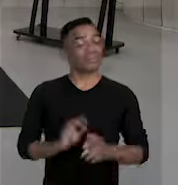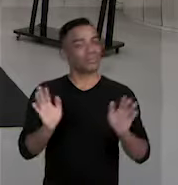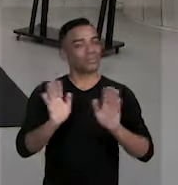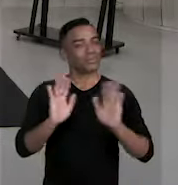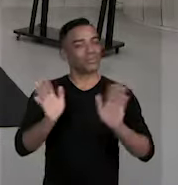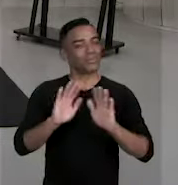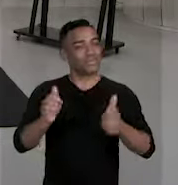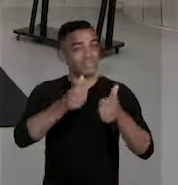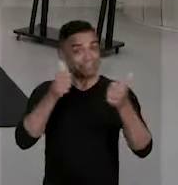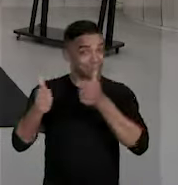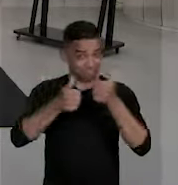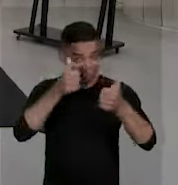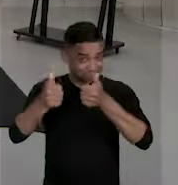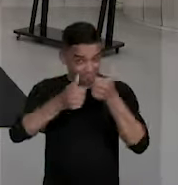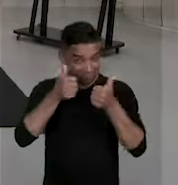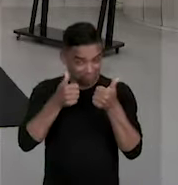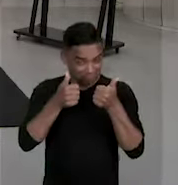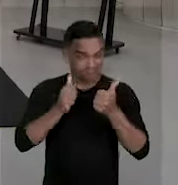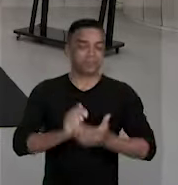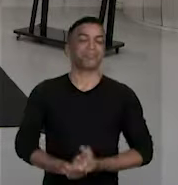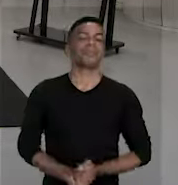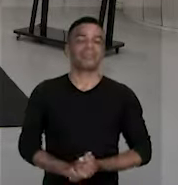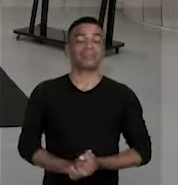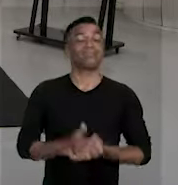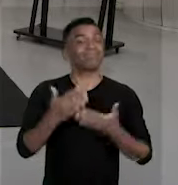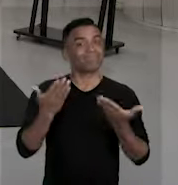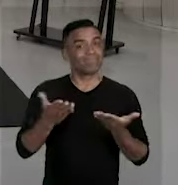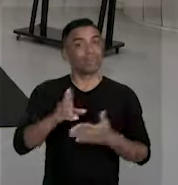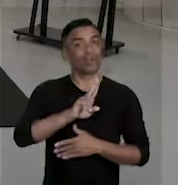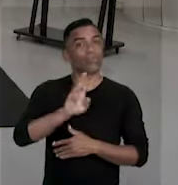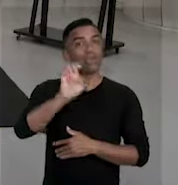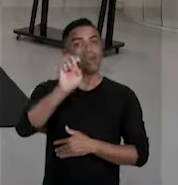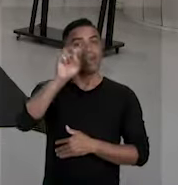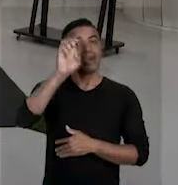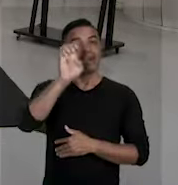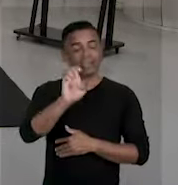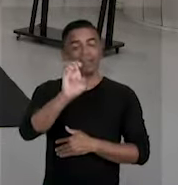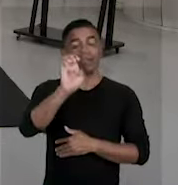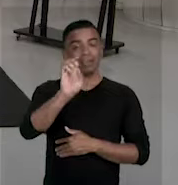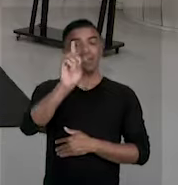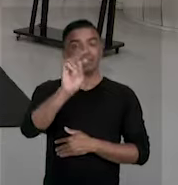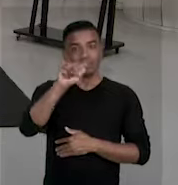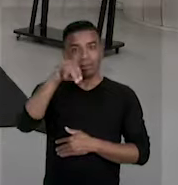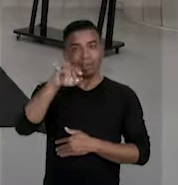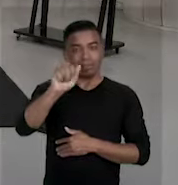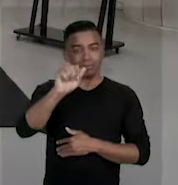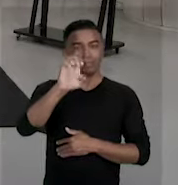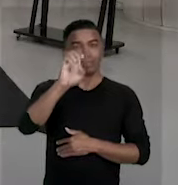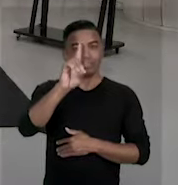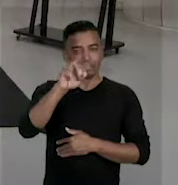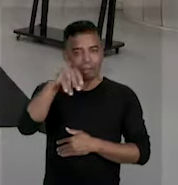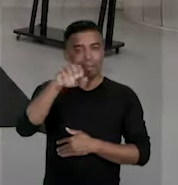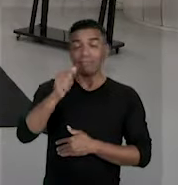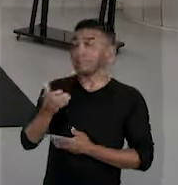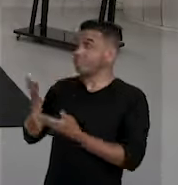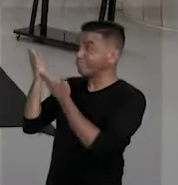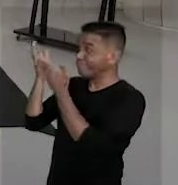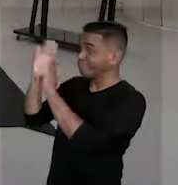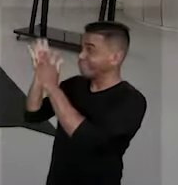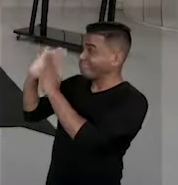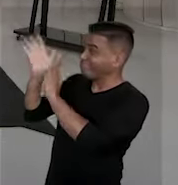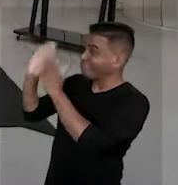Olá, galerinha, tudo bem com você? Pessoal, meu nome é Edneia, eu sou professora de ciências e hoje quem está aqui comigo é o Hermes.